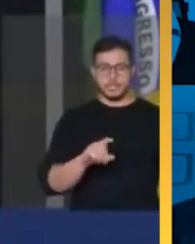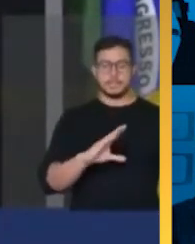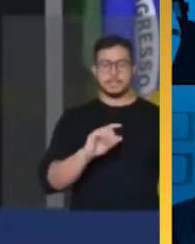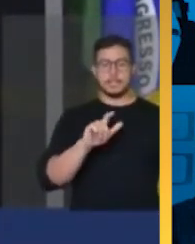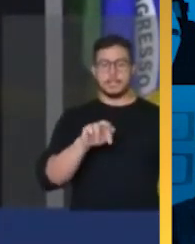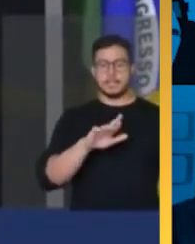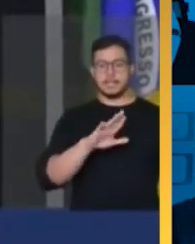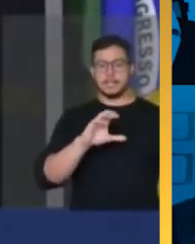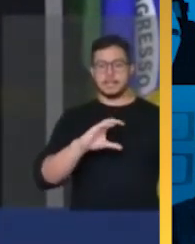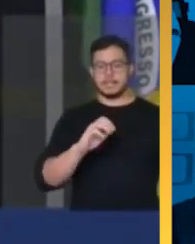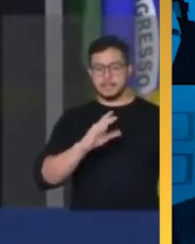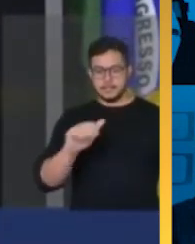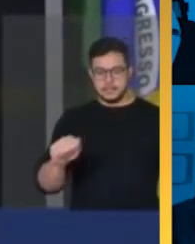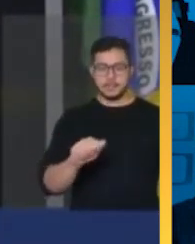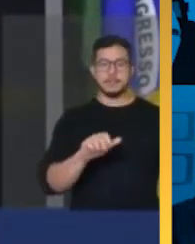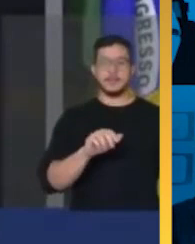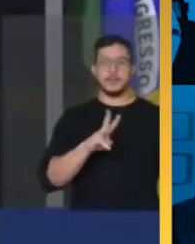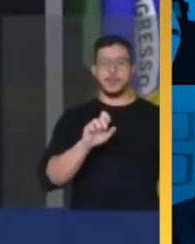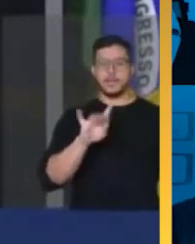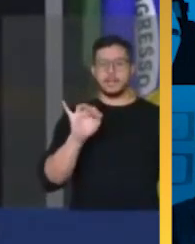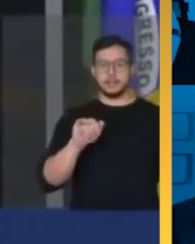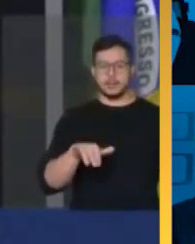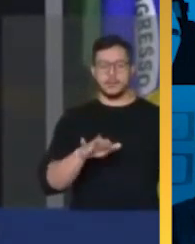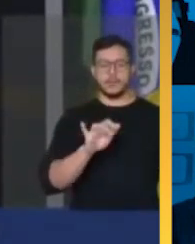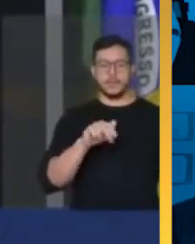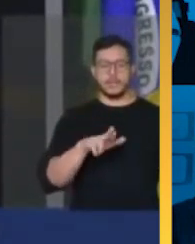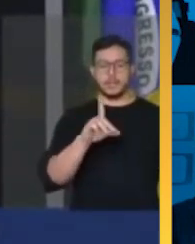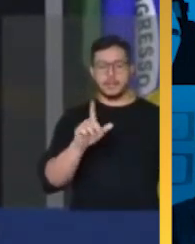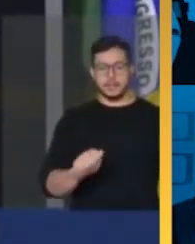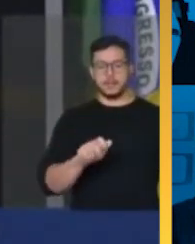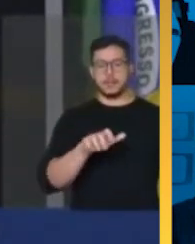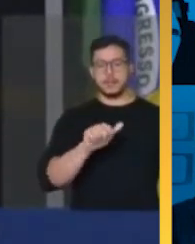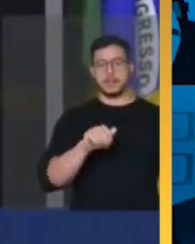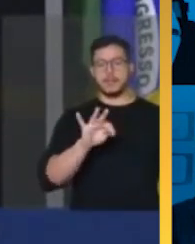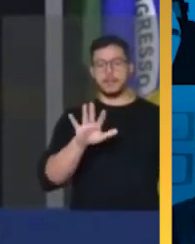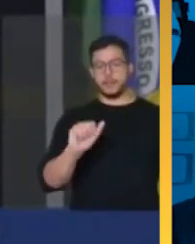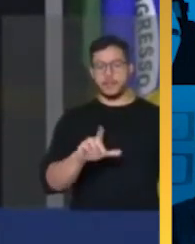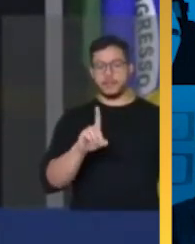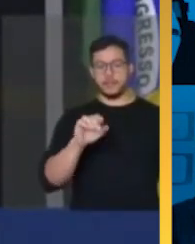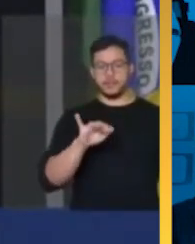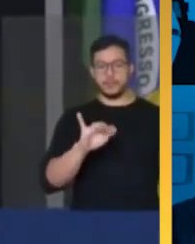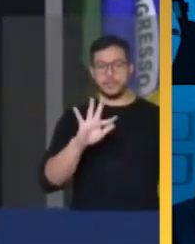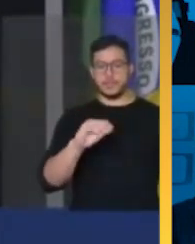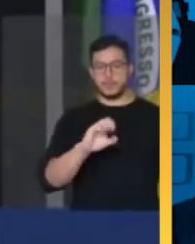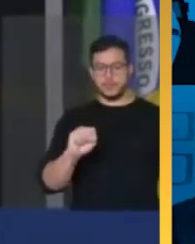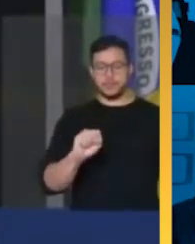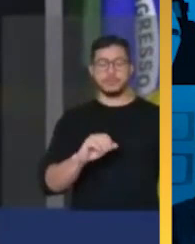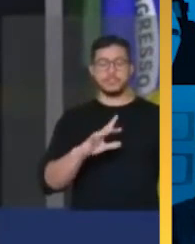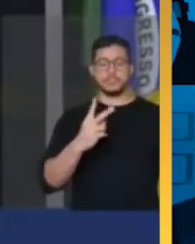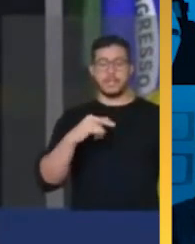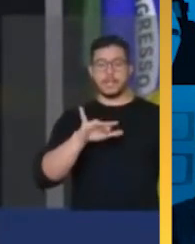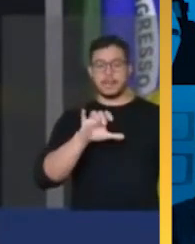Gorotinho, Wellington Prado, Fernanda Melchiona, Capitão Alberto Neto, Domingos Neto, Elias Vaz,